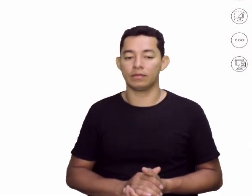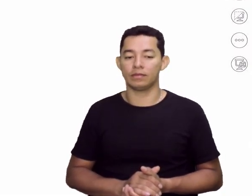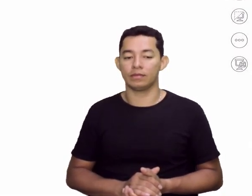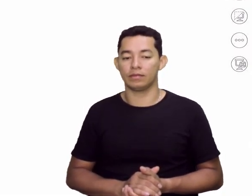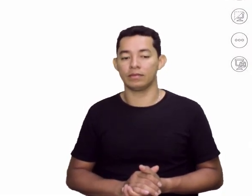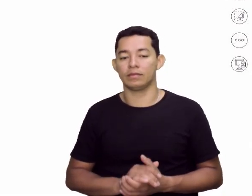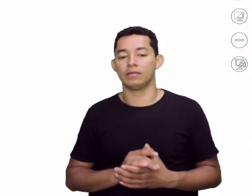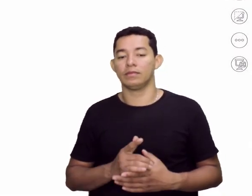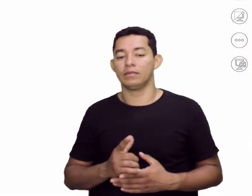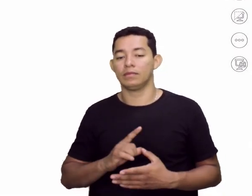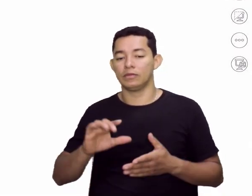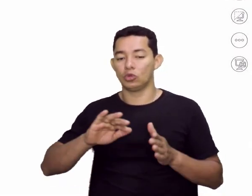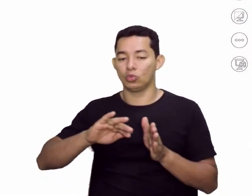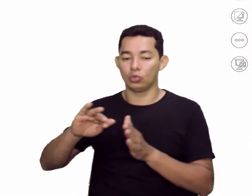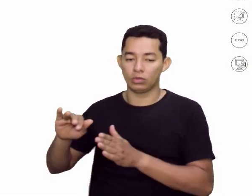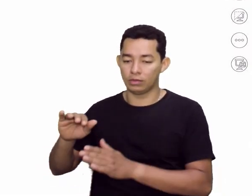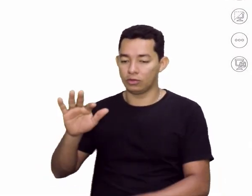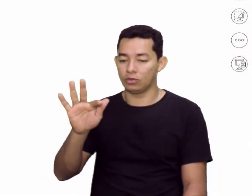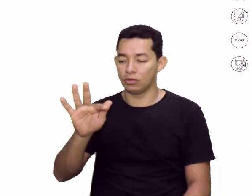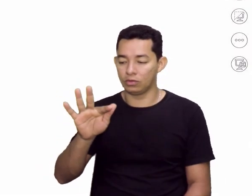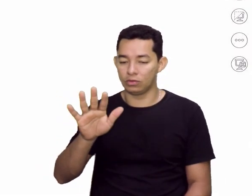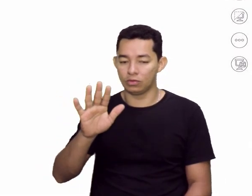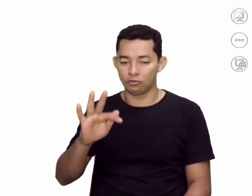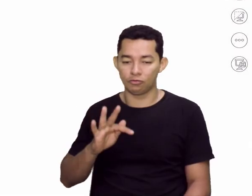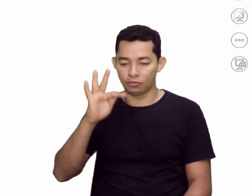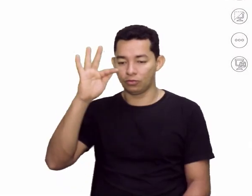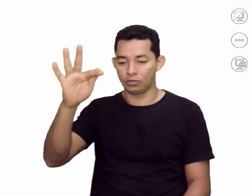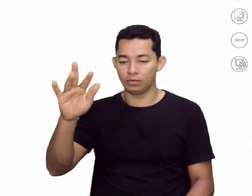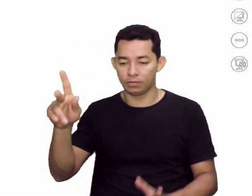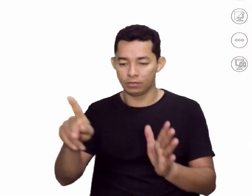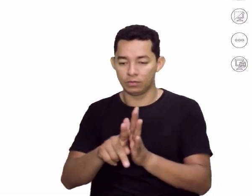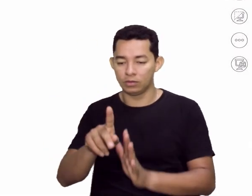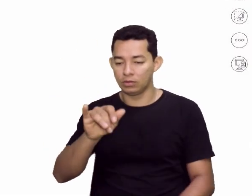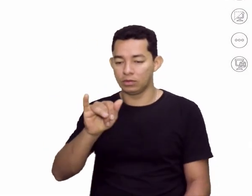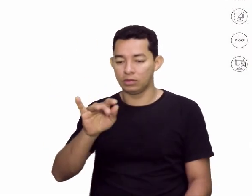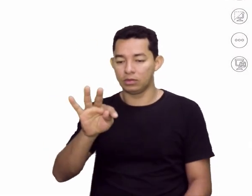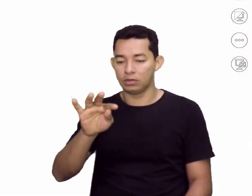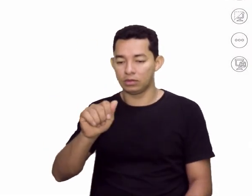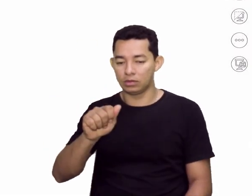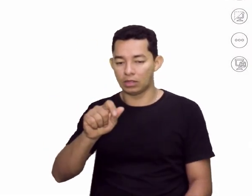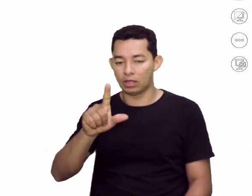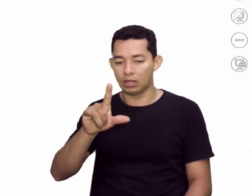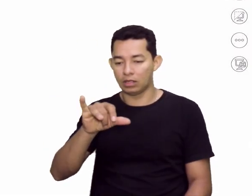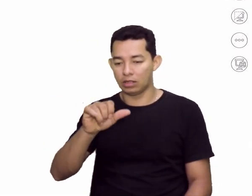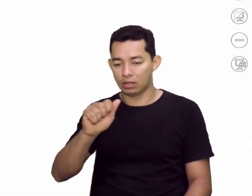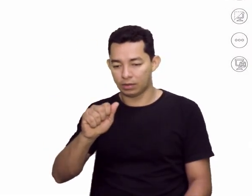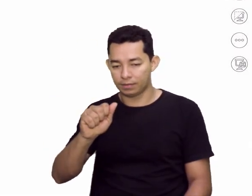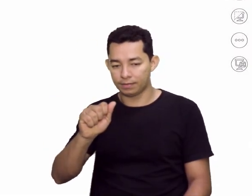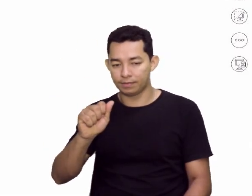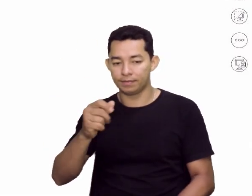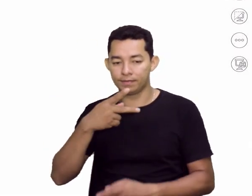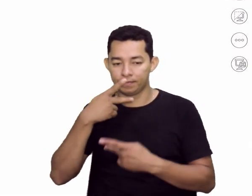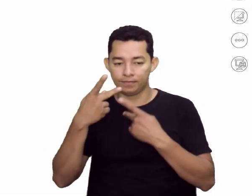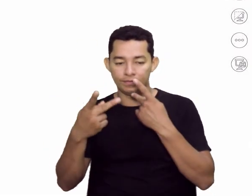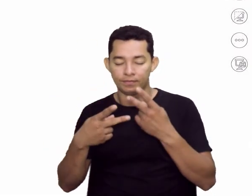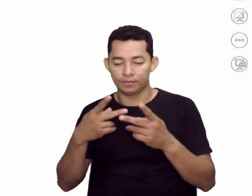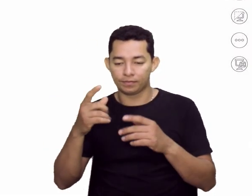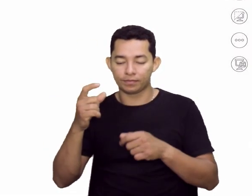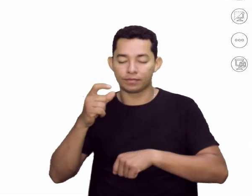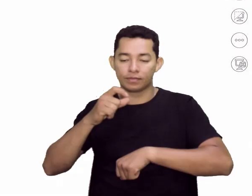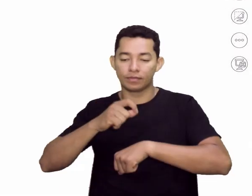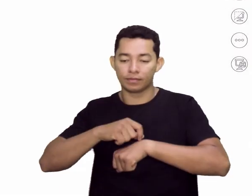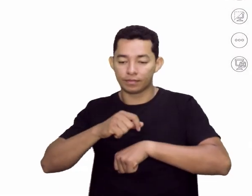como o futurismo italiano, que é uma exaltação aos tempos modernos e